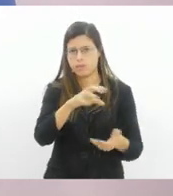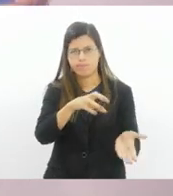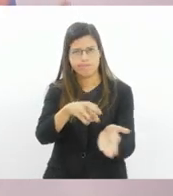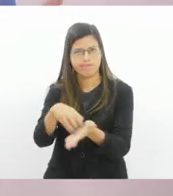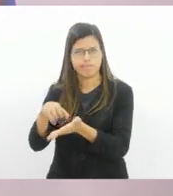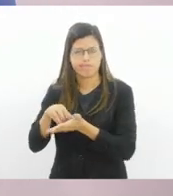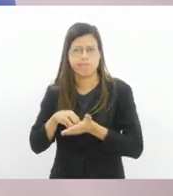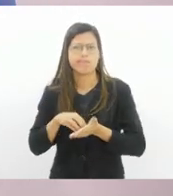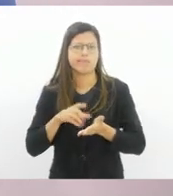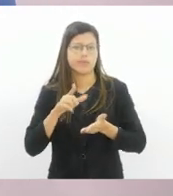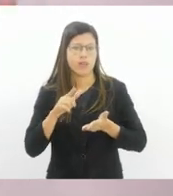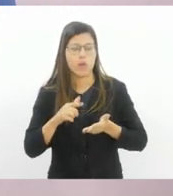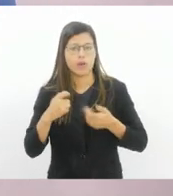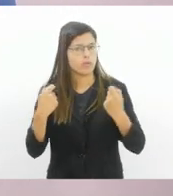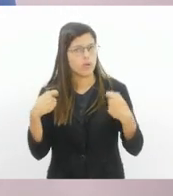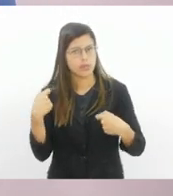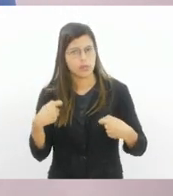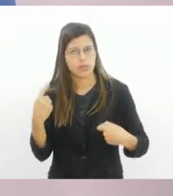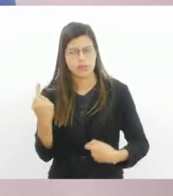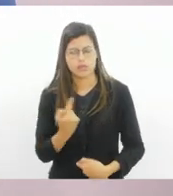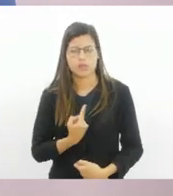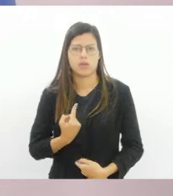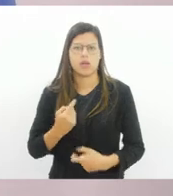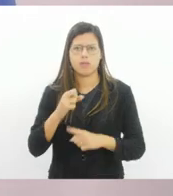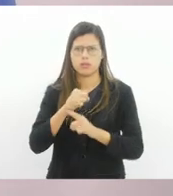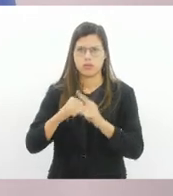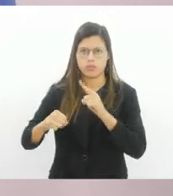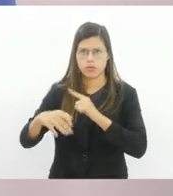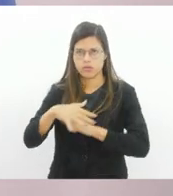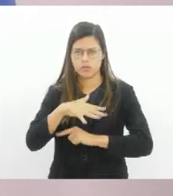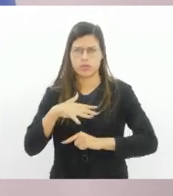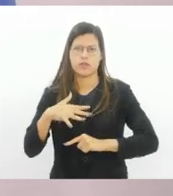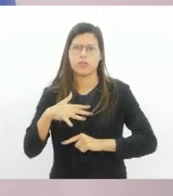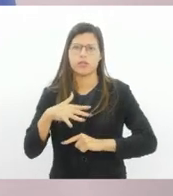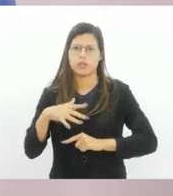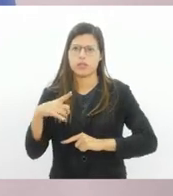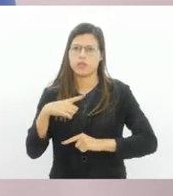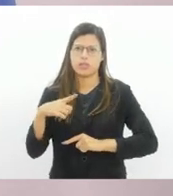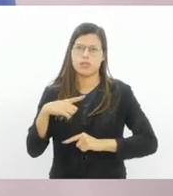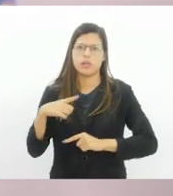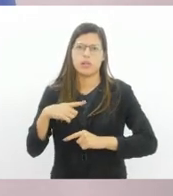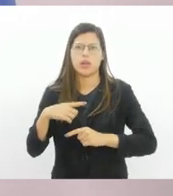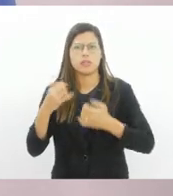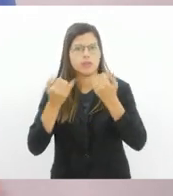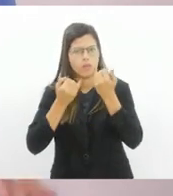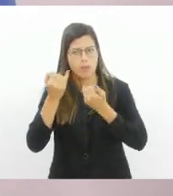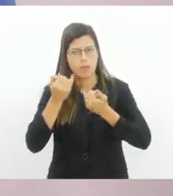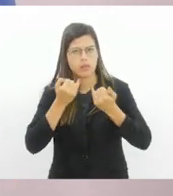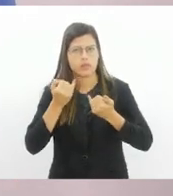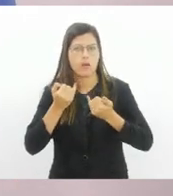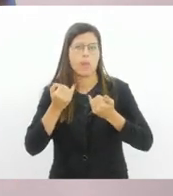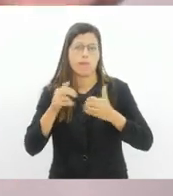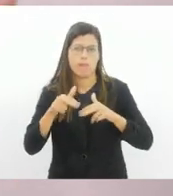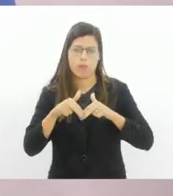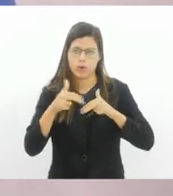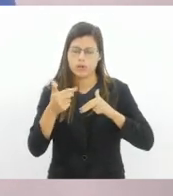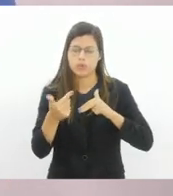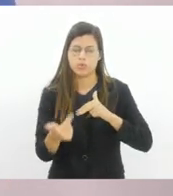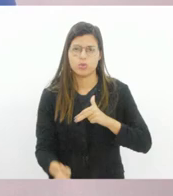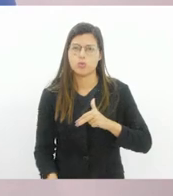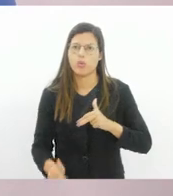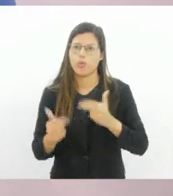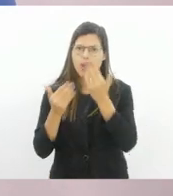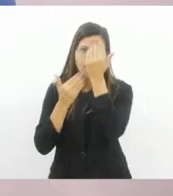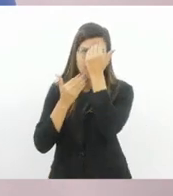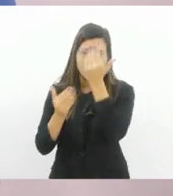o mínimo que a gente precisa, enquanto sociedade, de receber esse retorno. Então, por isso, de novo, agradeço a cada